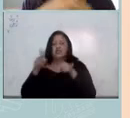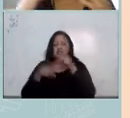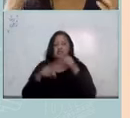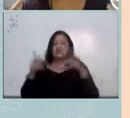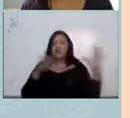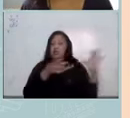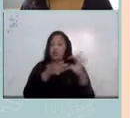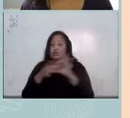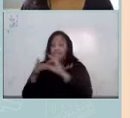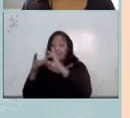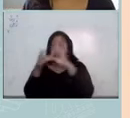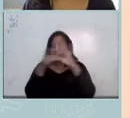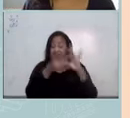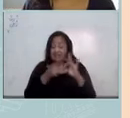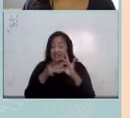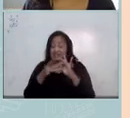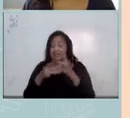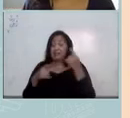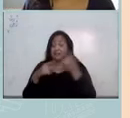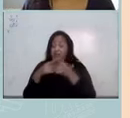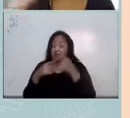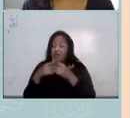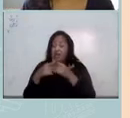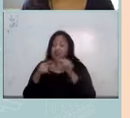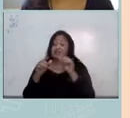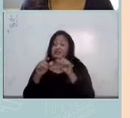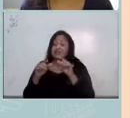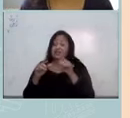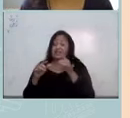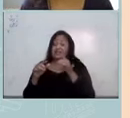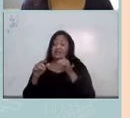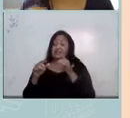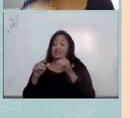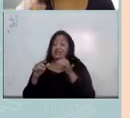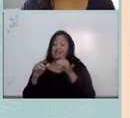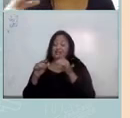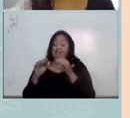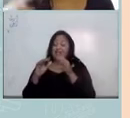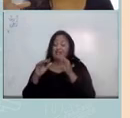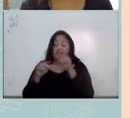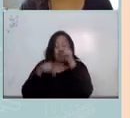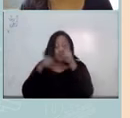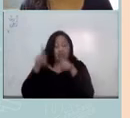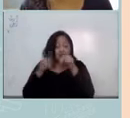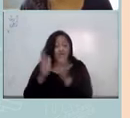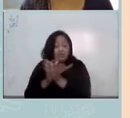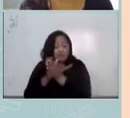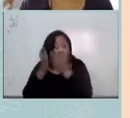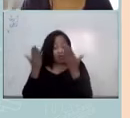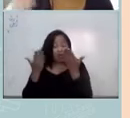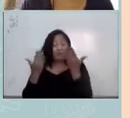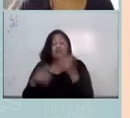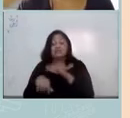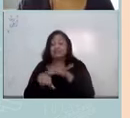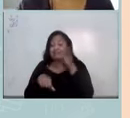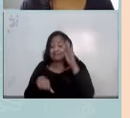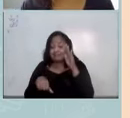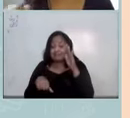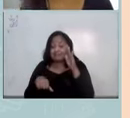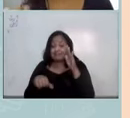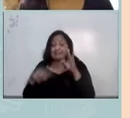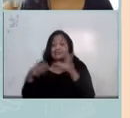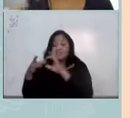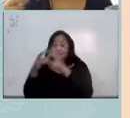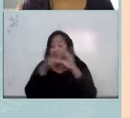essas más condições né, socioeconômicas da população, estão relacionadas a populações mais pobres, estão relacionadas à